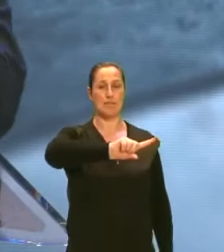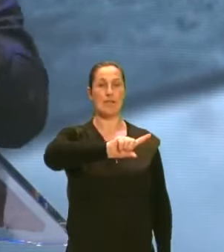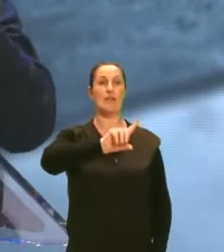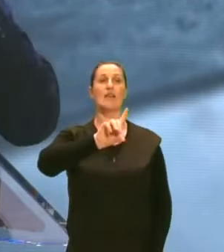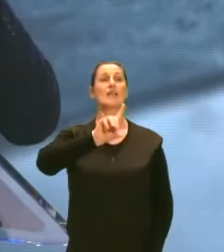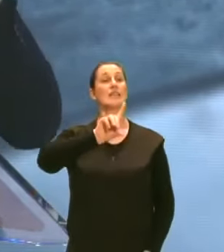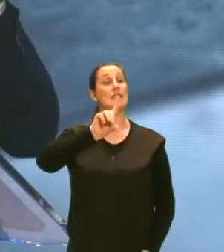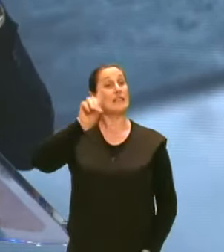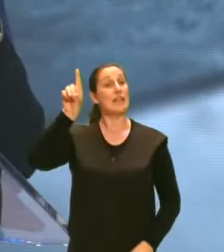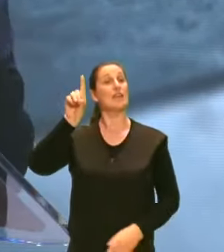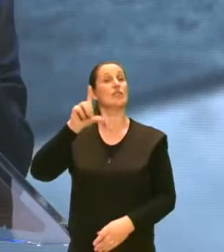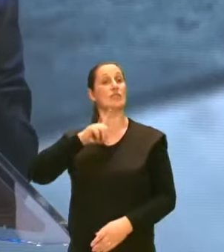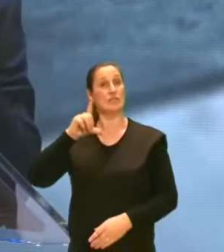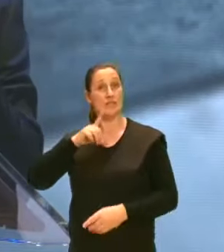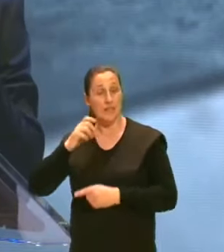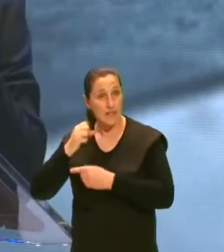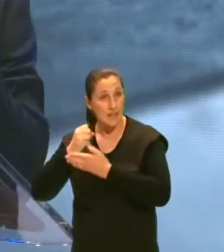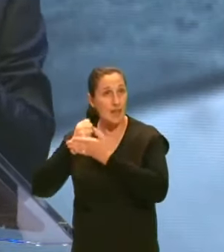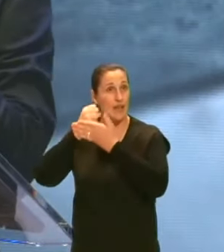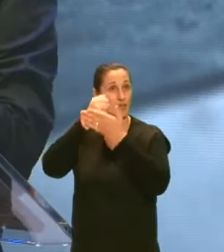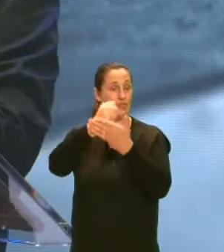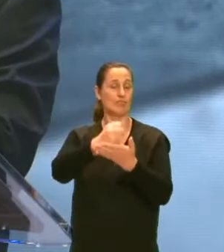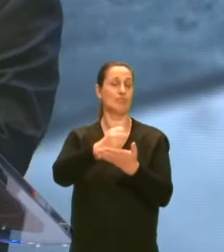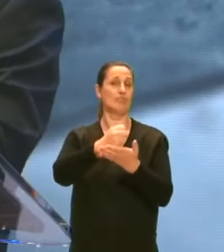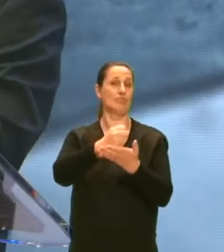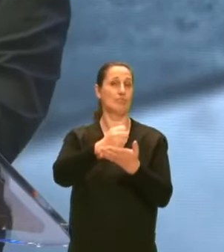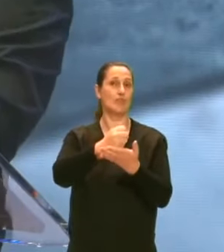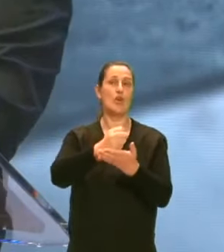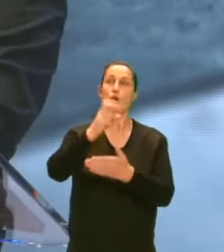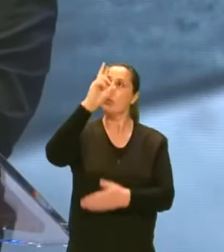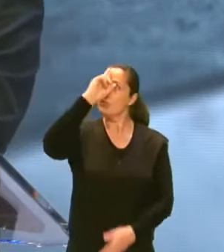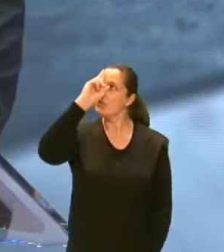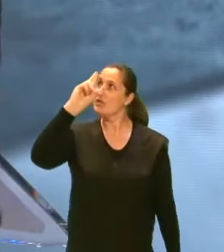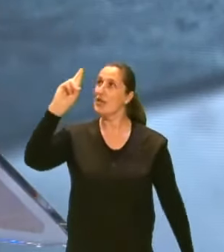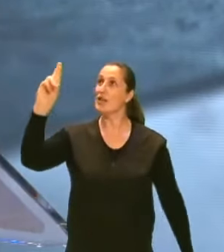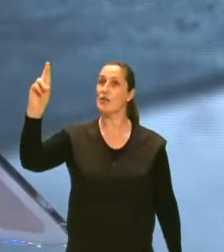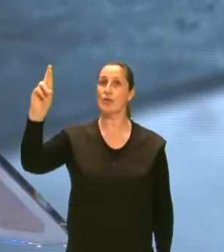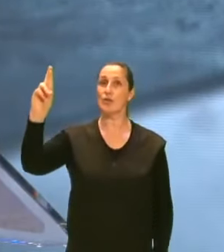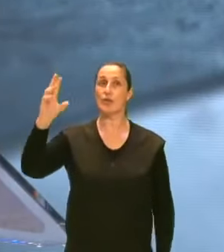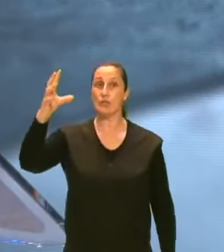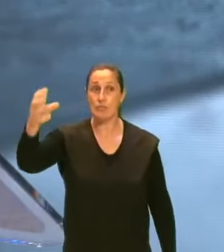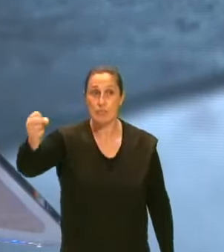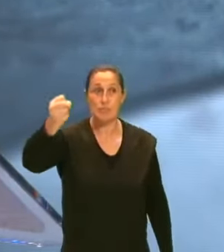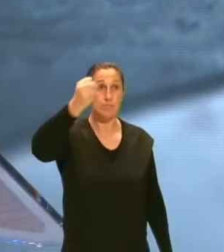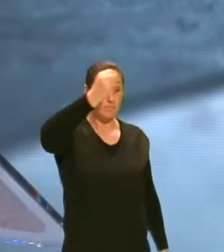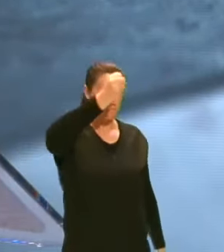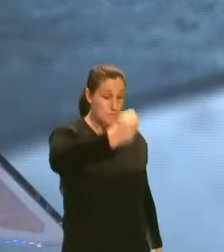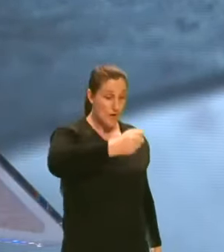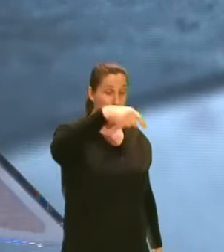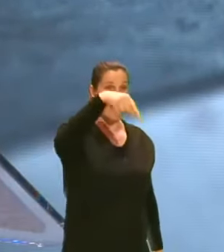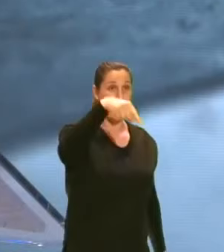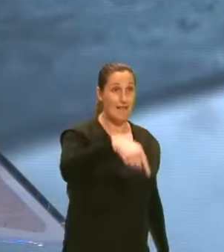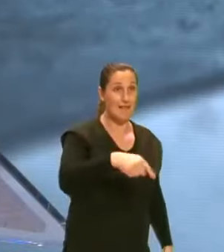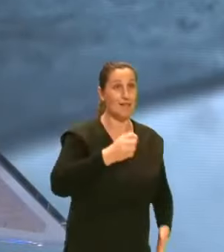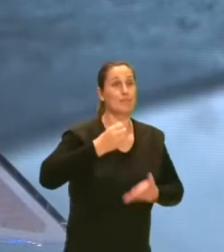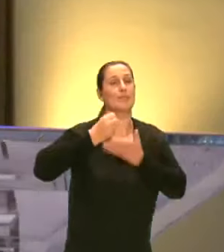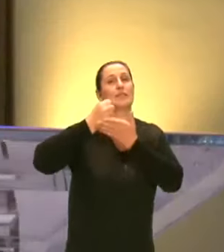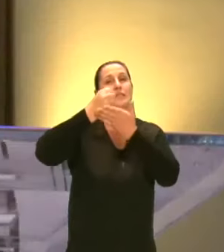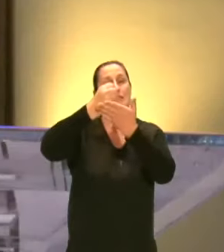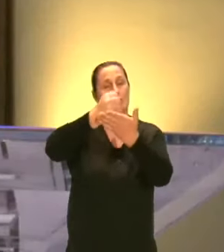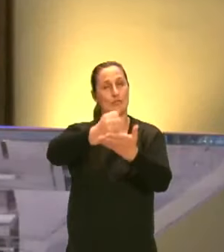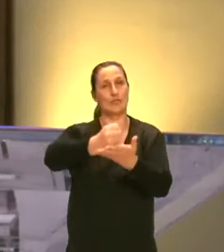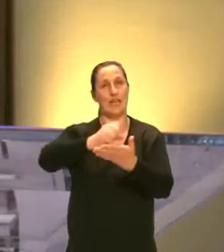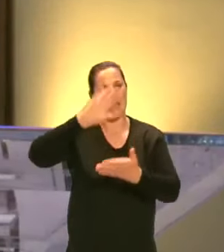e tentando achar uma solução. O Senhor te trouxe aqui para te socorrer, eu